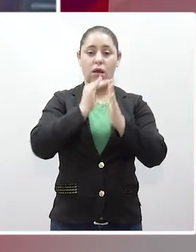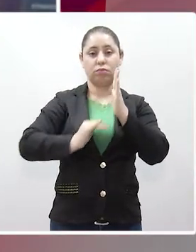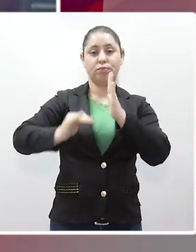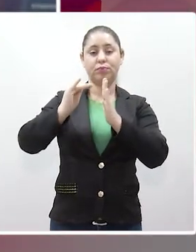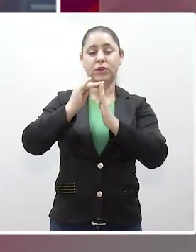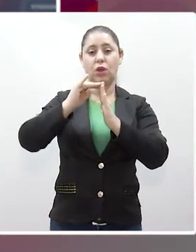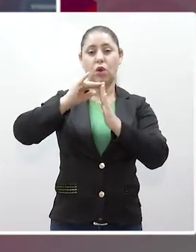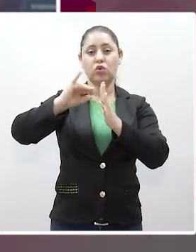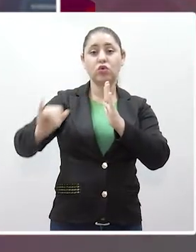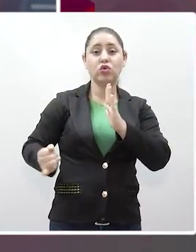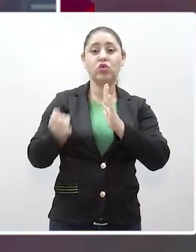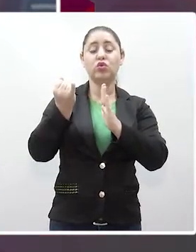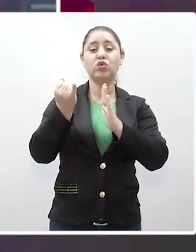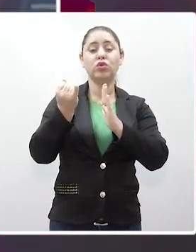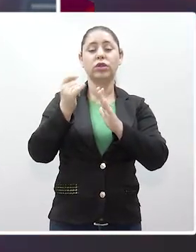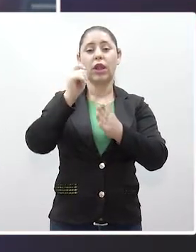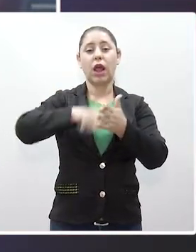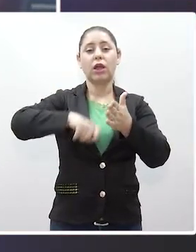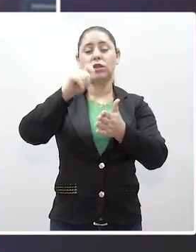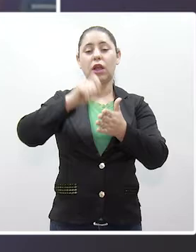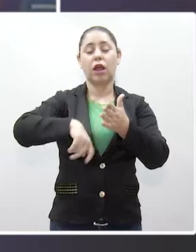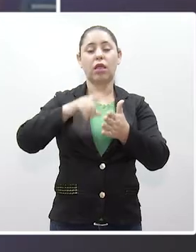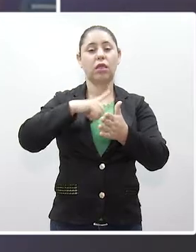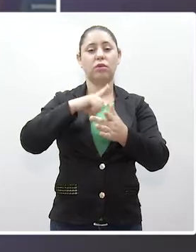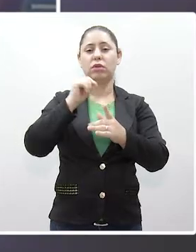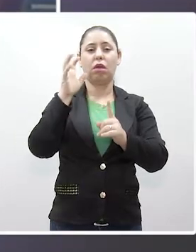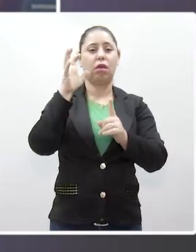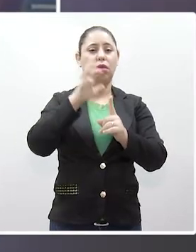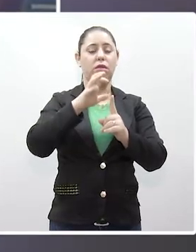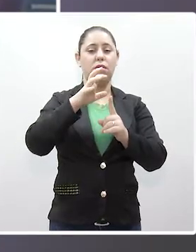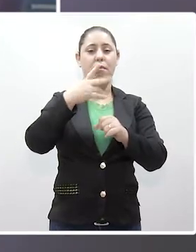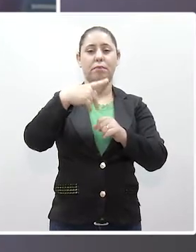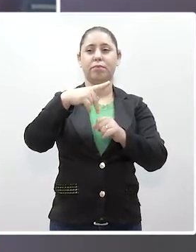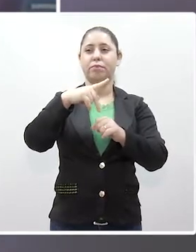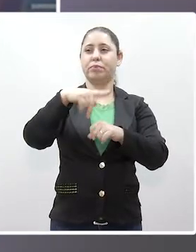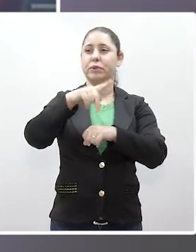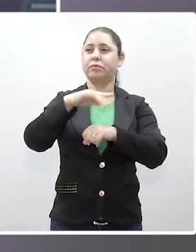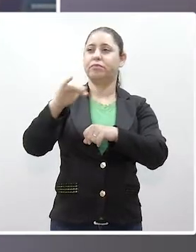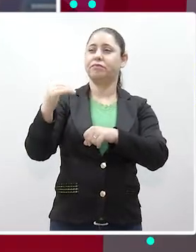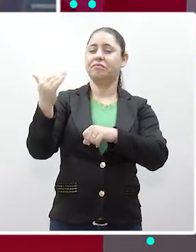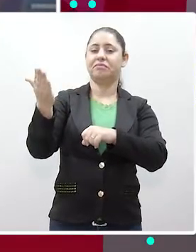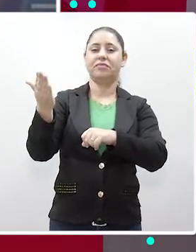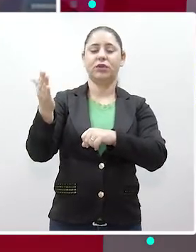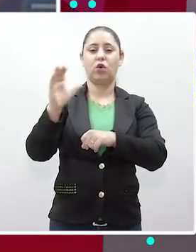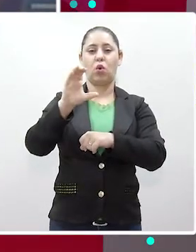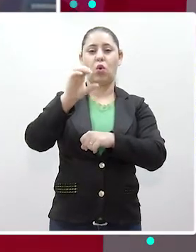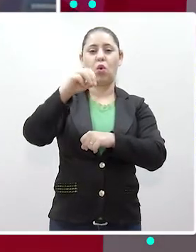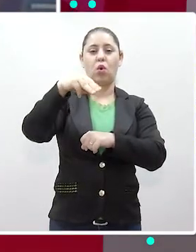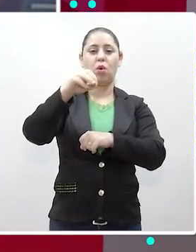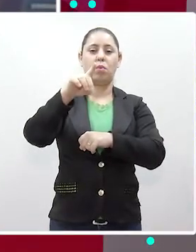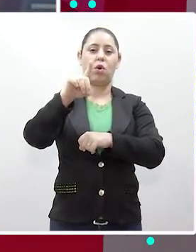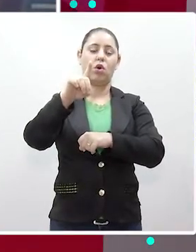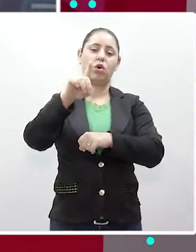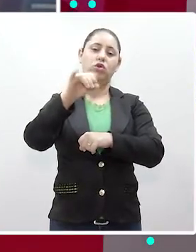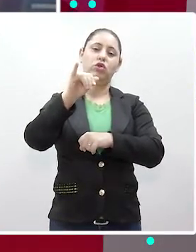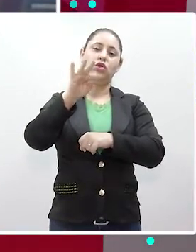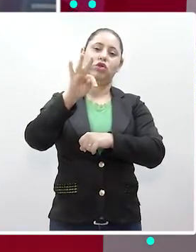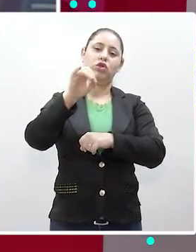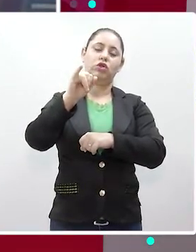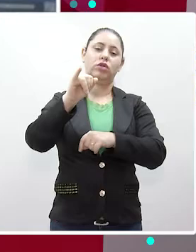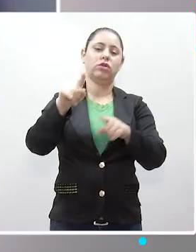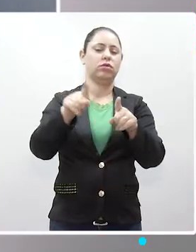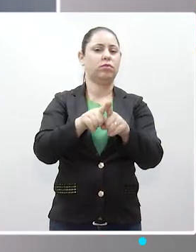de juros, que tem pouco efeito sobre o preço do nível internacional das commodities, por exemplo. Eu diria que tem quase nenhum